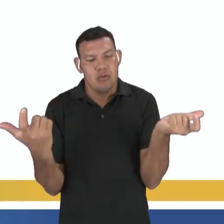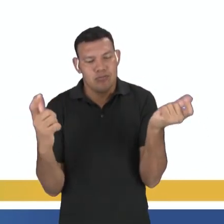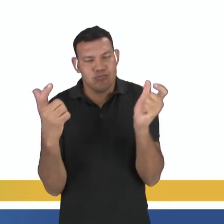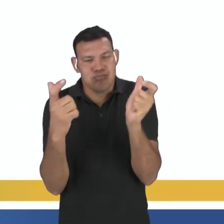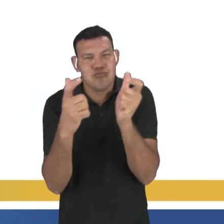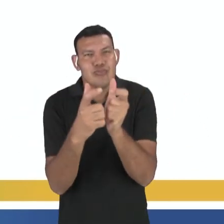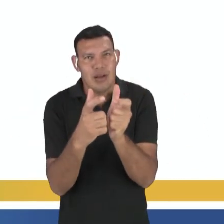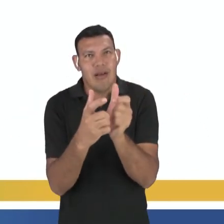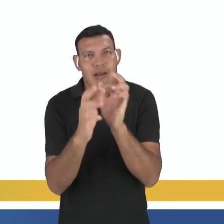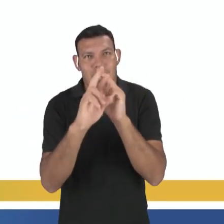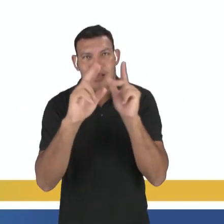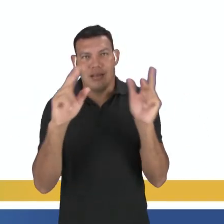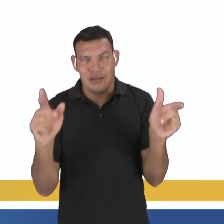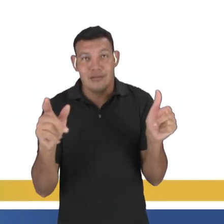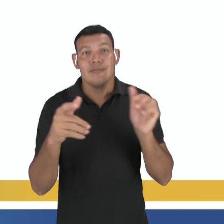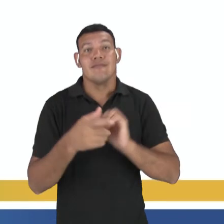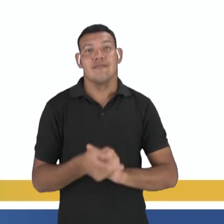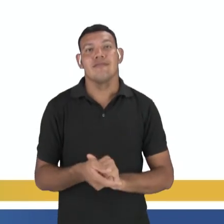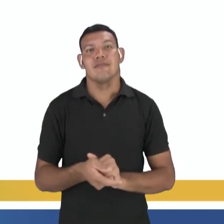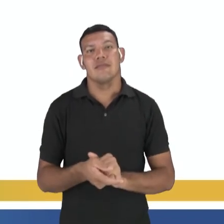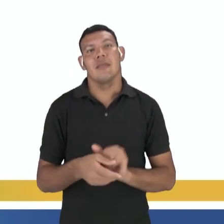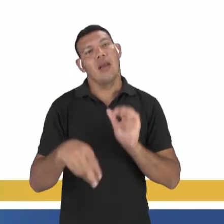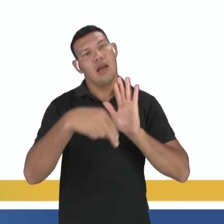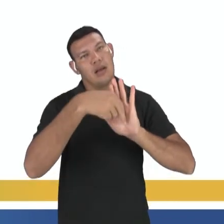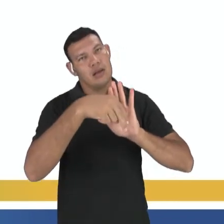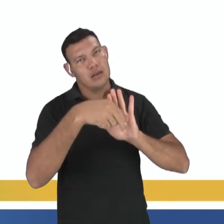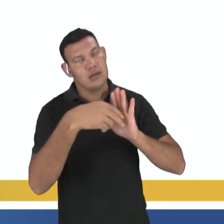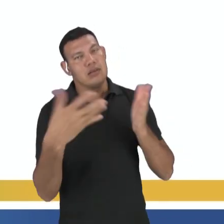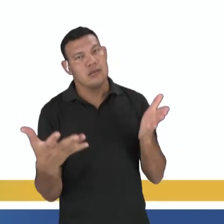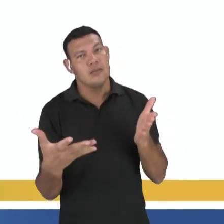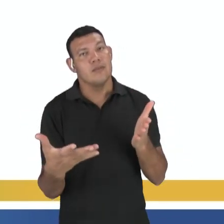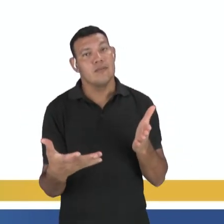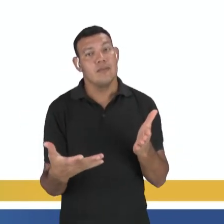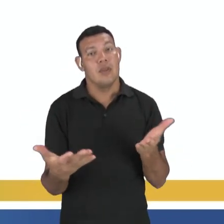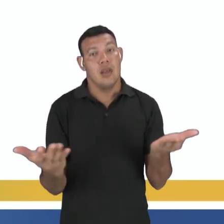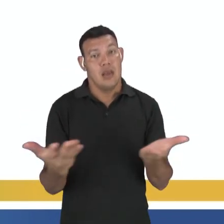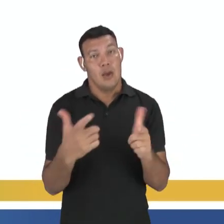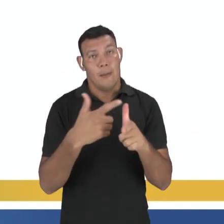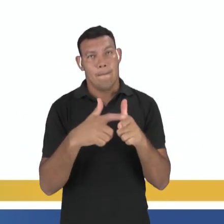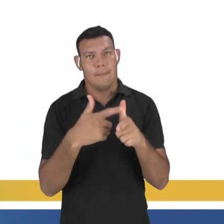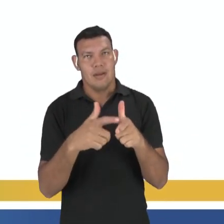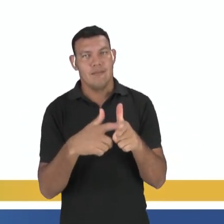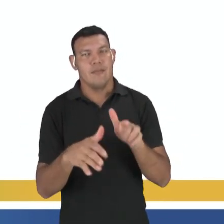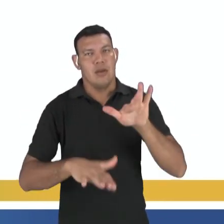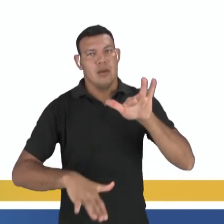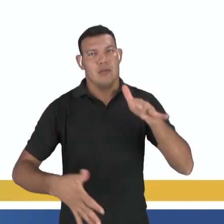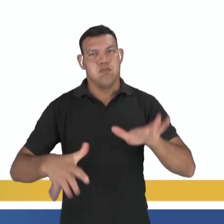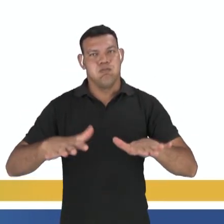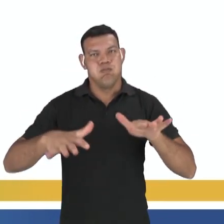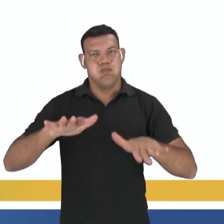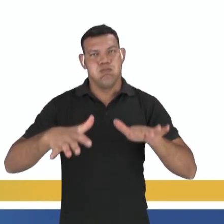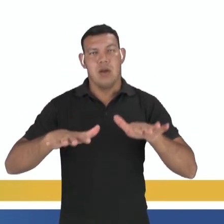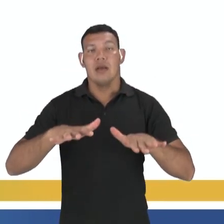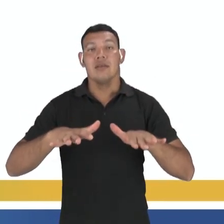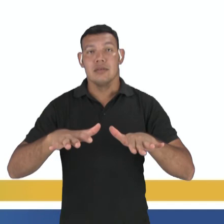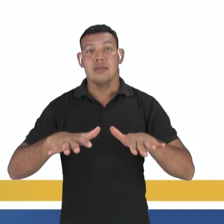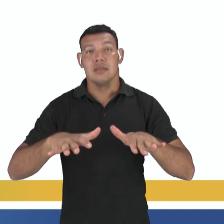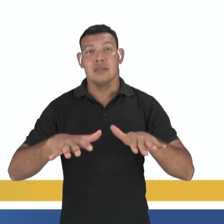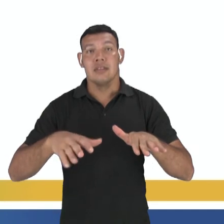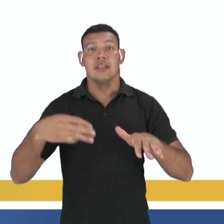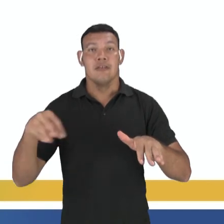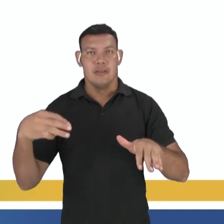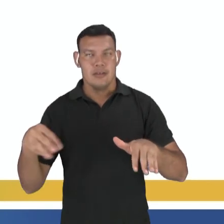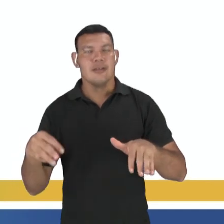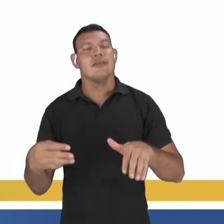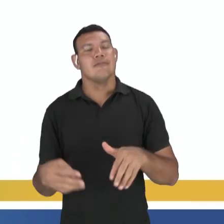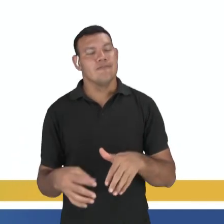foi pequena em relação às notas que ele tirou. Então, nesse caso aí, a nossa média aritmética, ela é uma